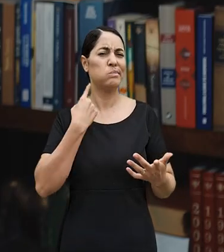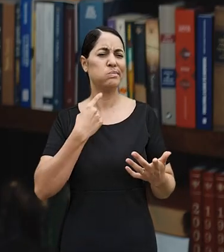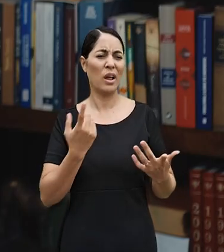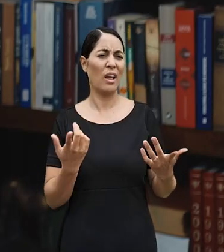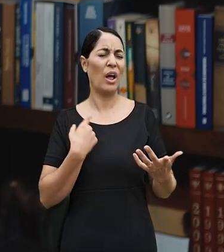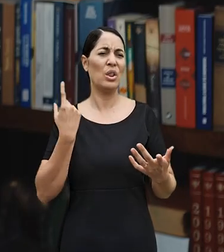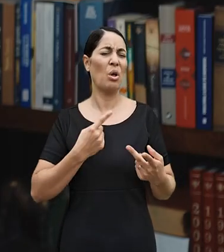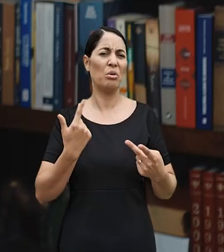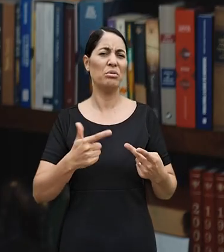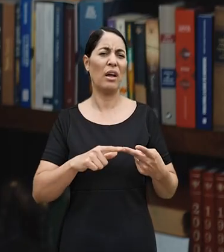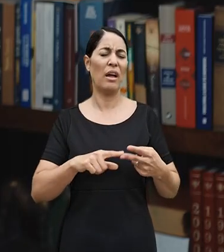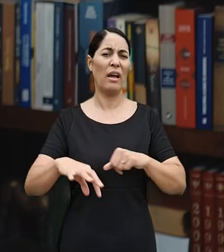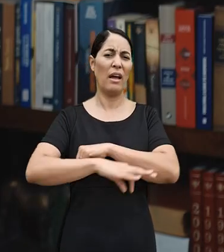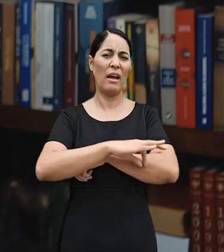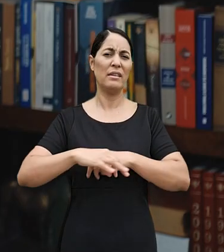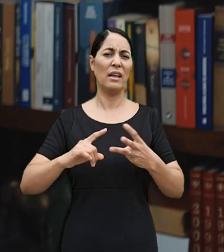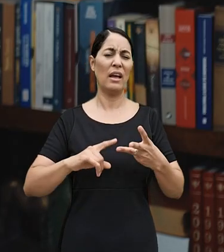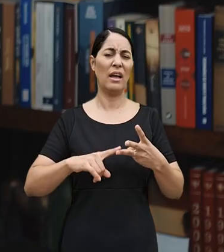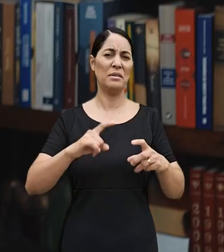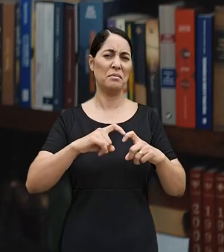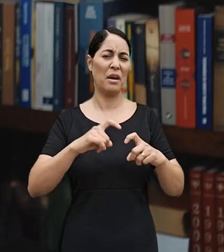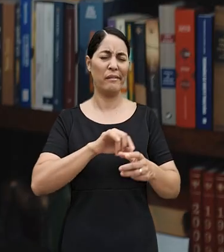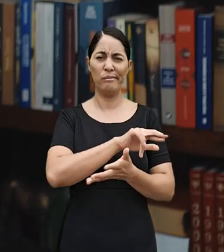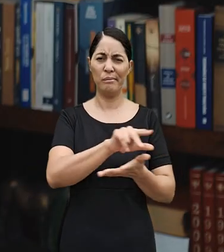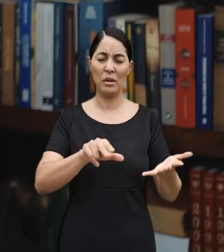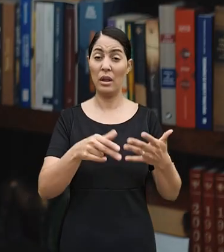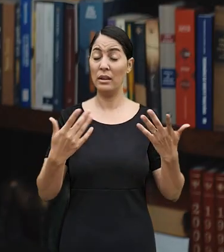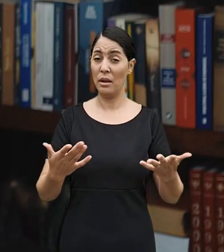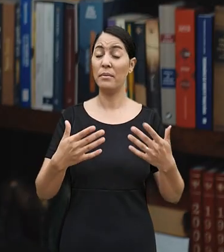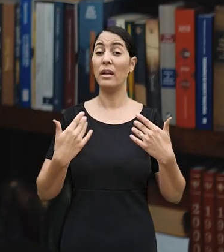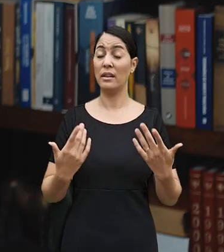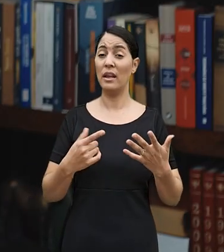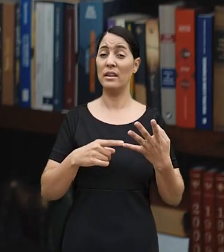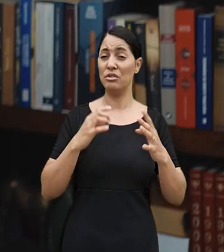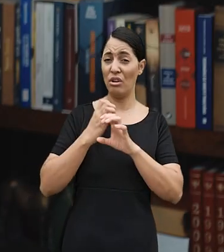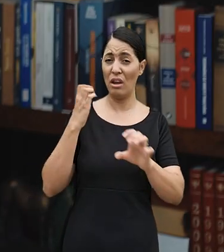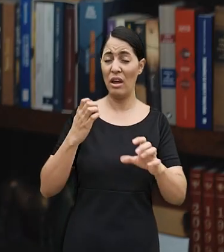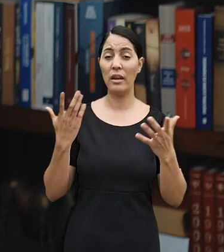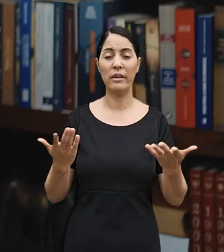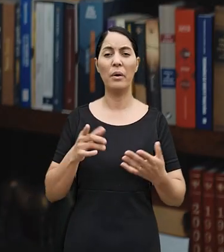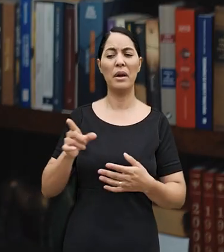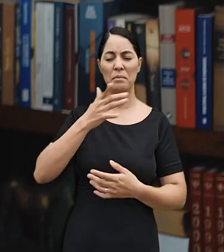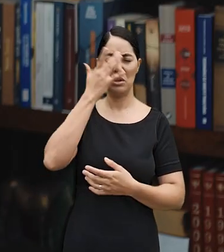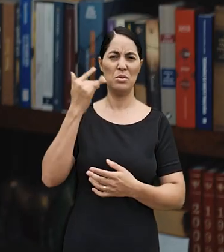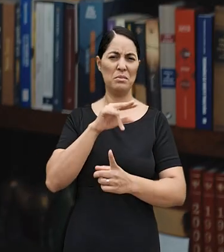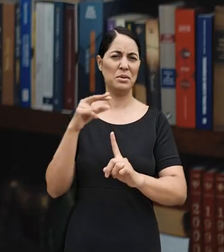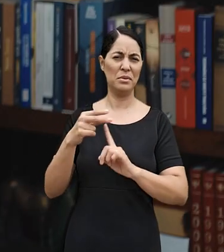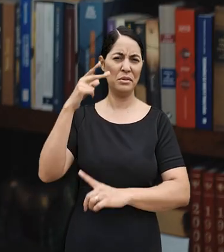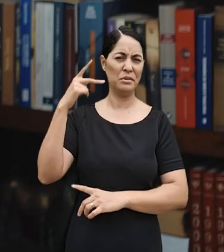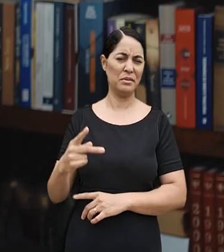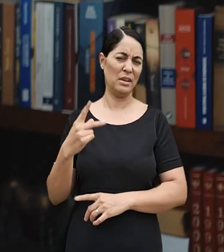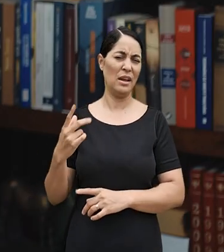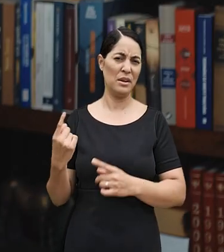texto constitucional? Por que não arquiteto, engenheiro, médico, etc.? É uma visão, diziam os nossos opositores, uma